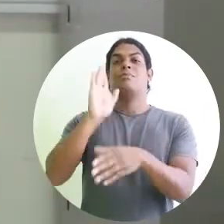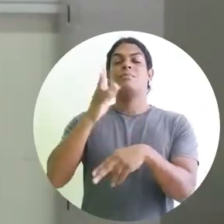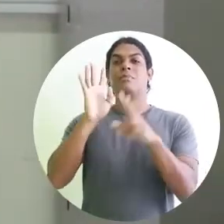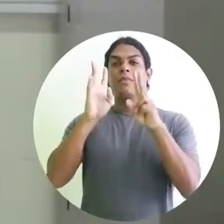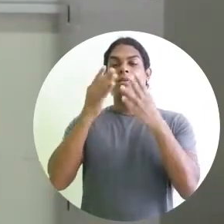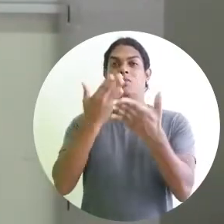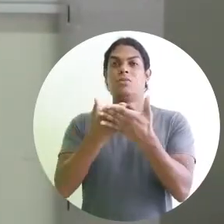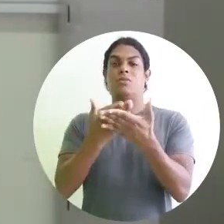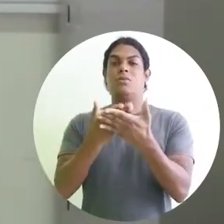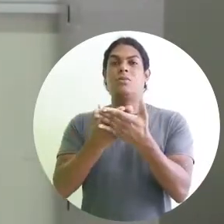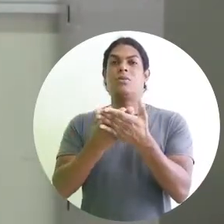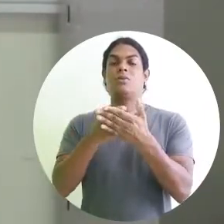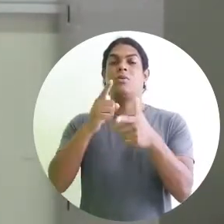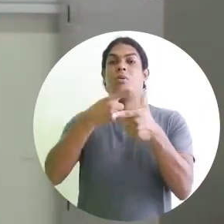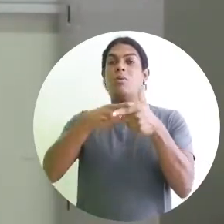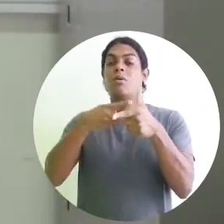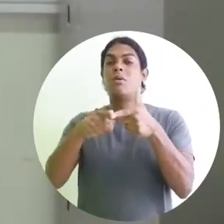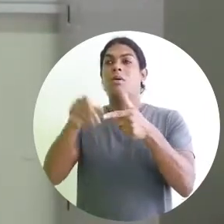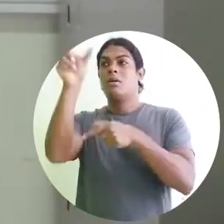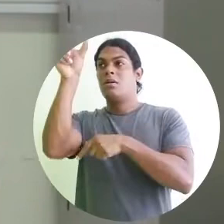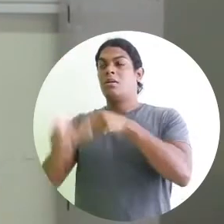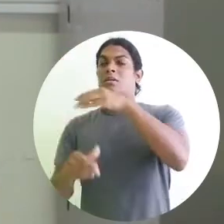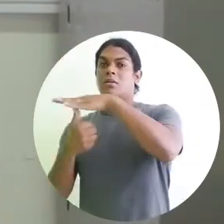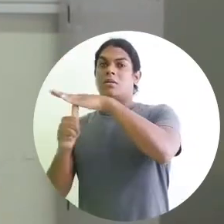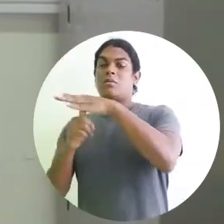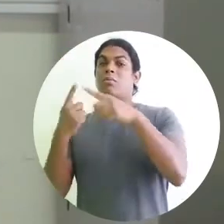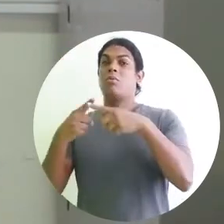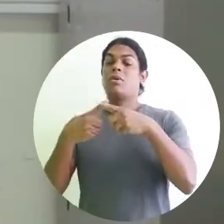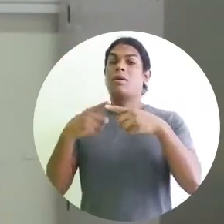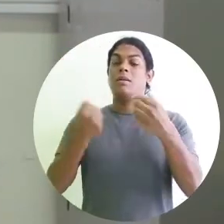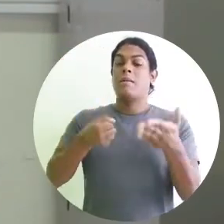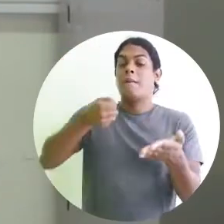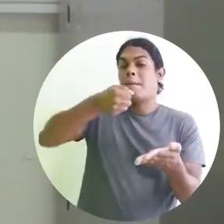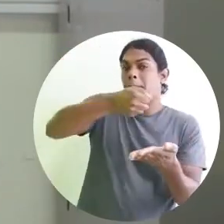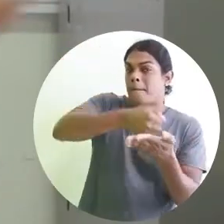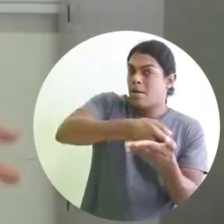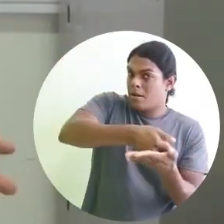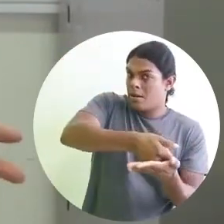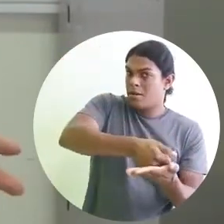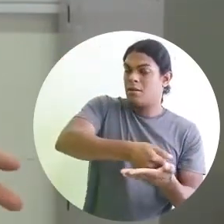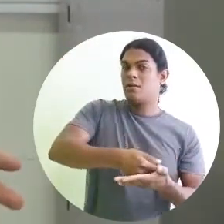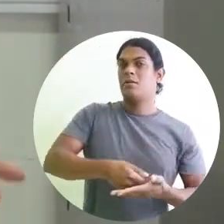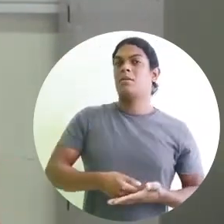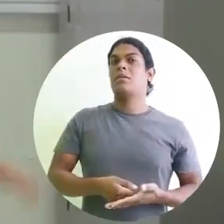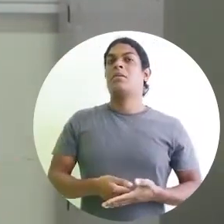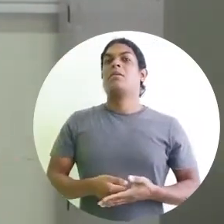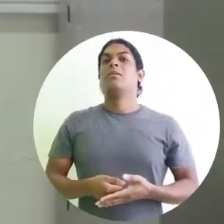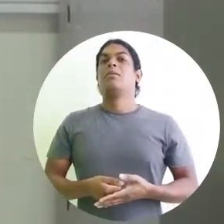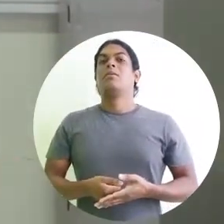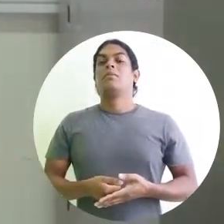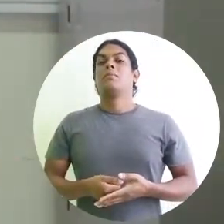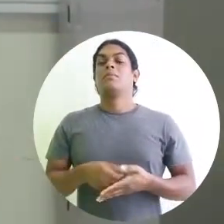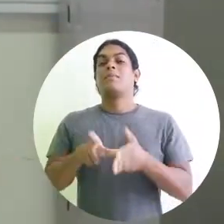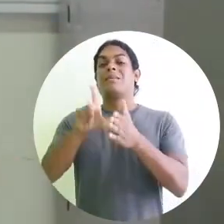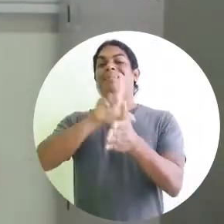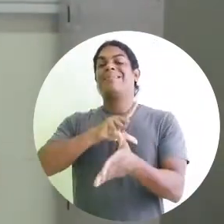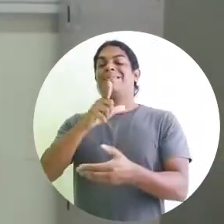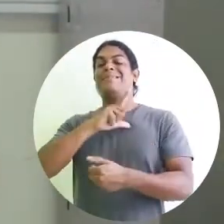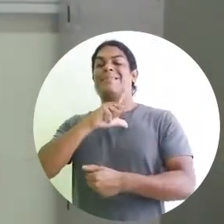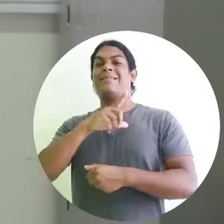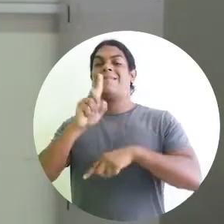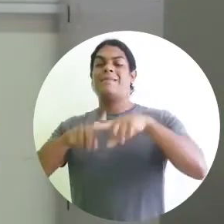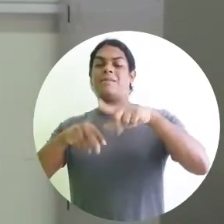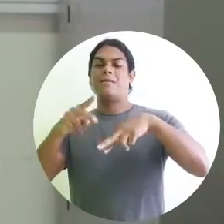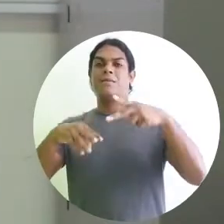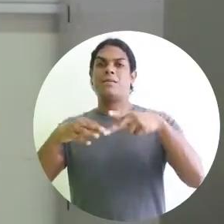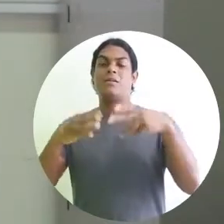risco é para o importador, porque o importador paga a mercadoria antes mesmo de chegar. Nessa aqui ocorre o contrário,